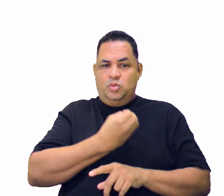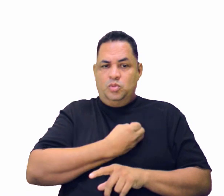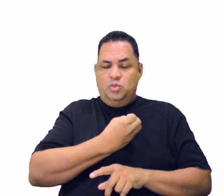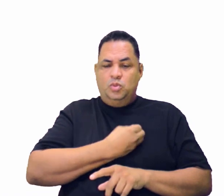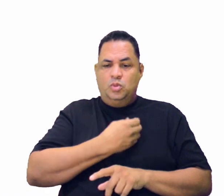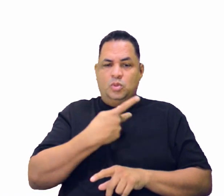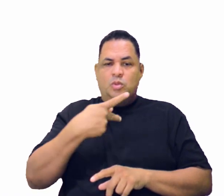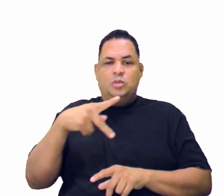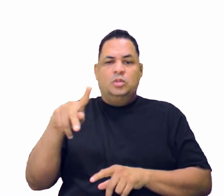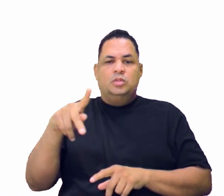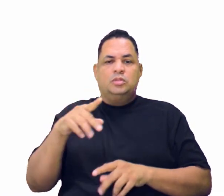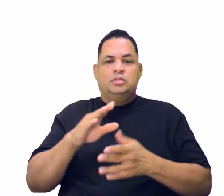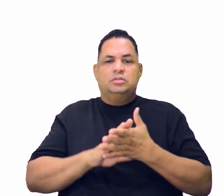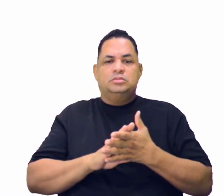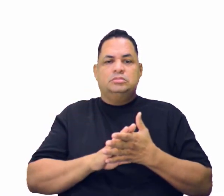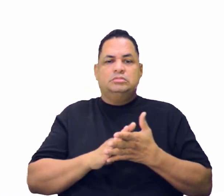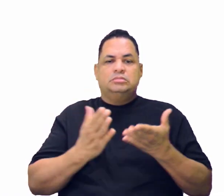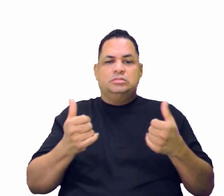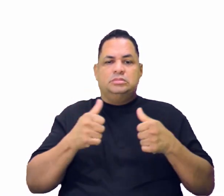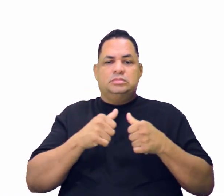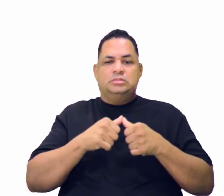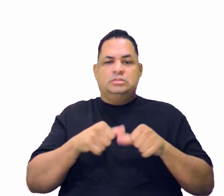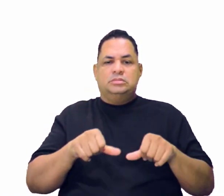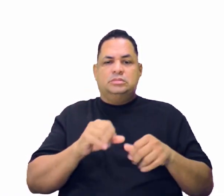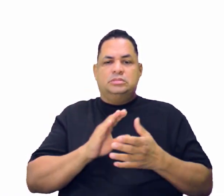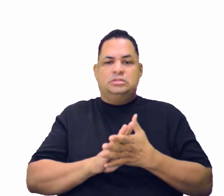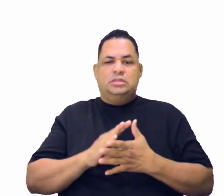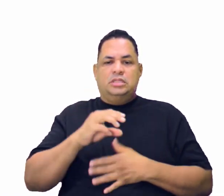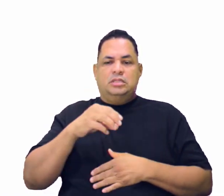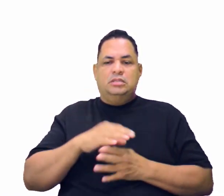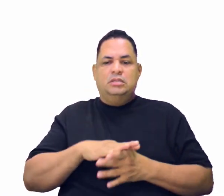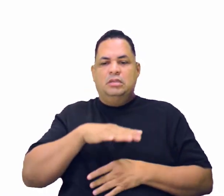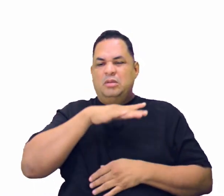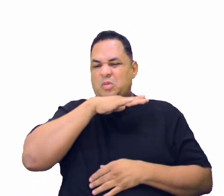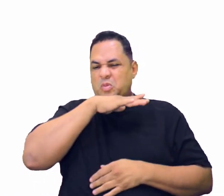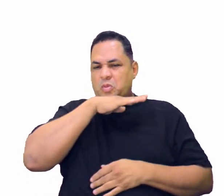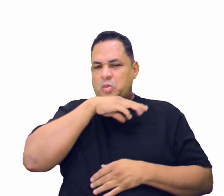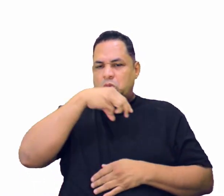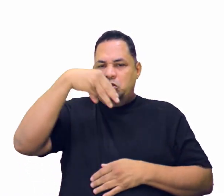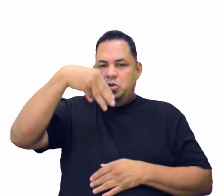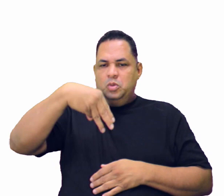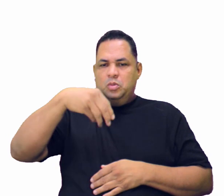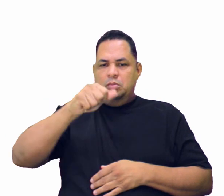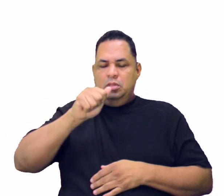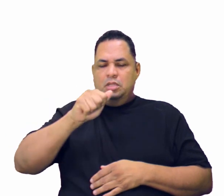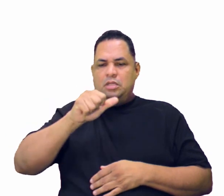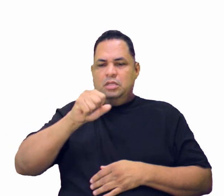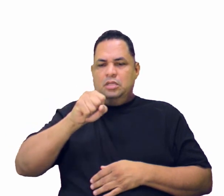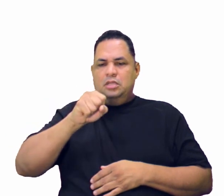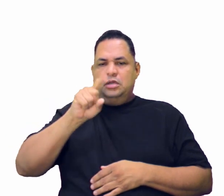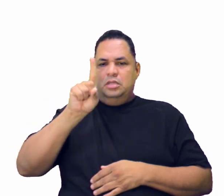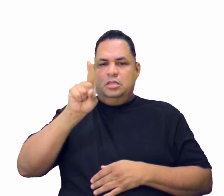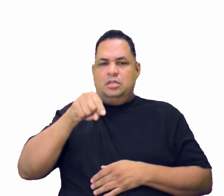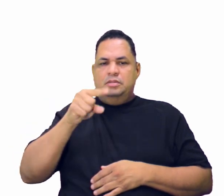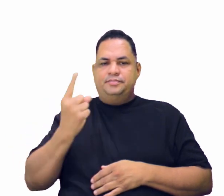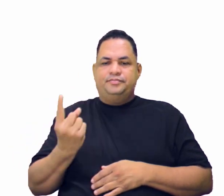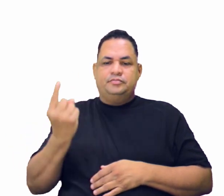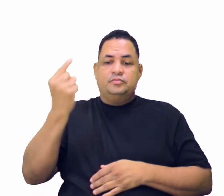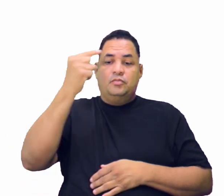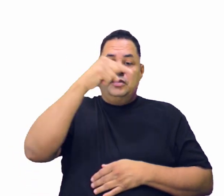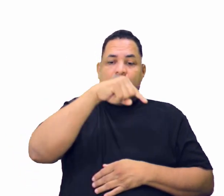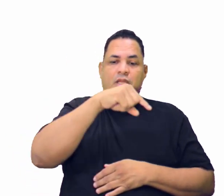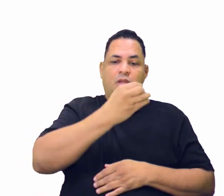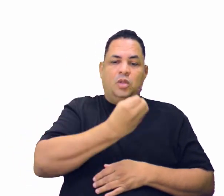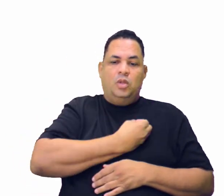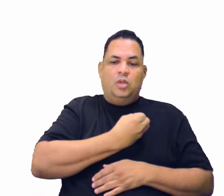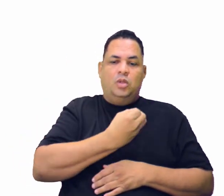notas, estão muito más. Então, esse mais aqui, ó, referente